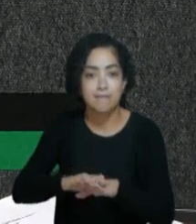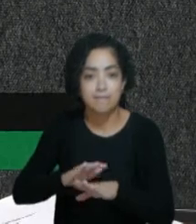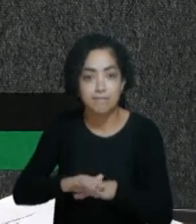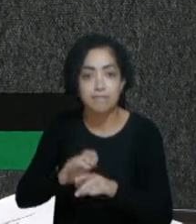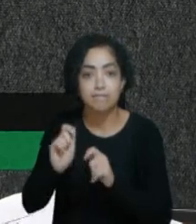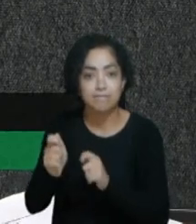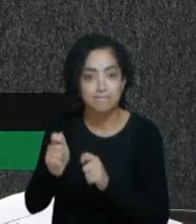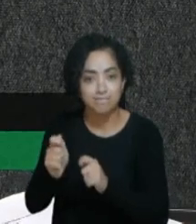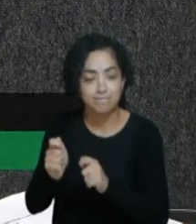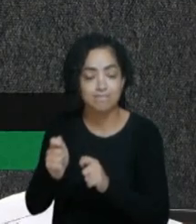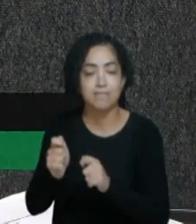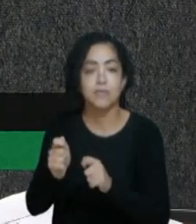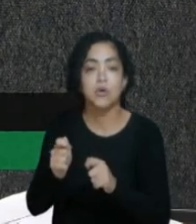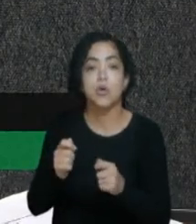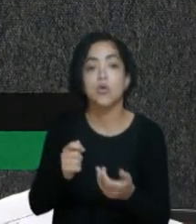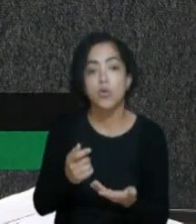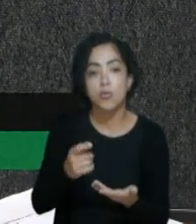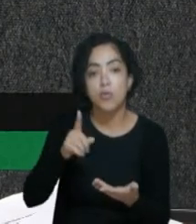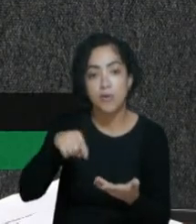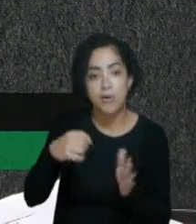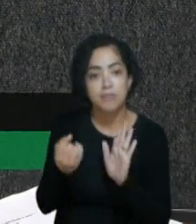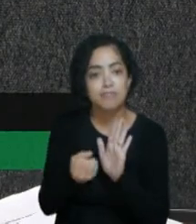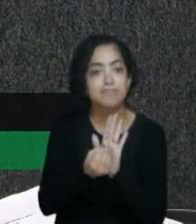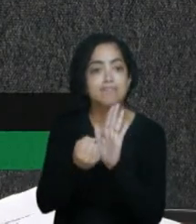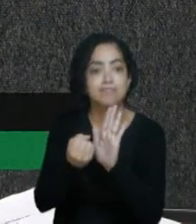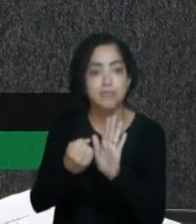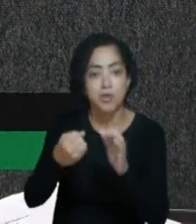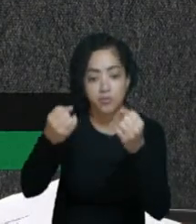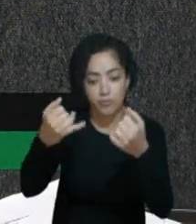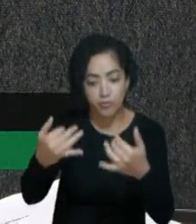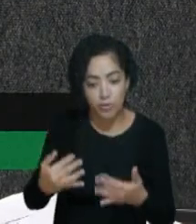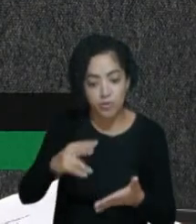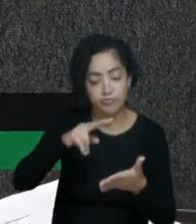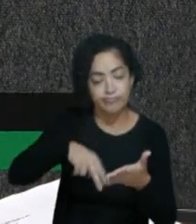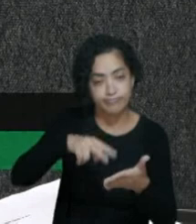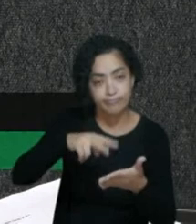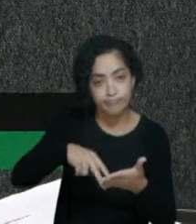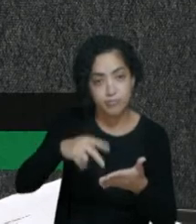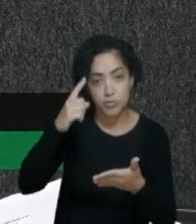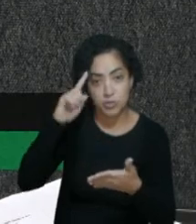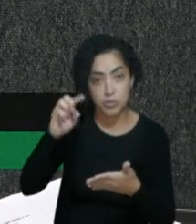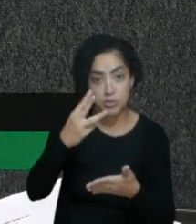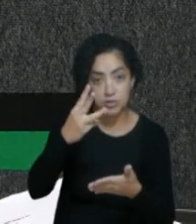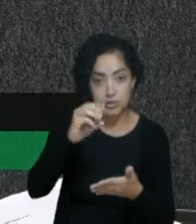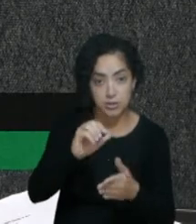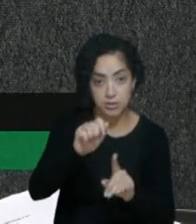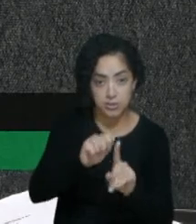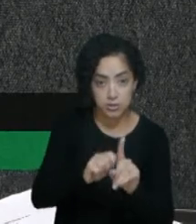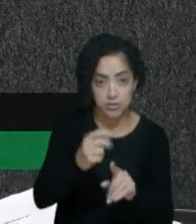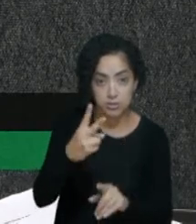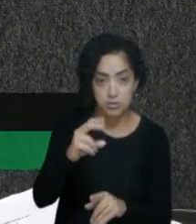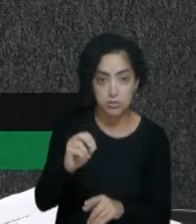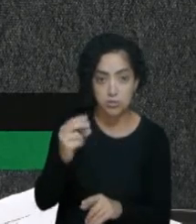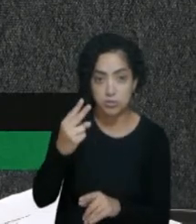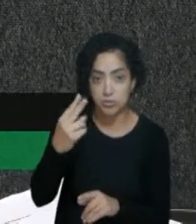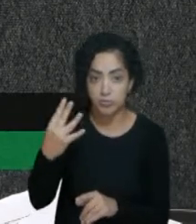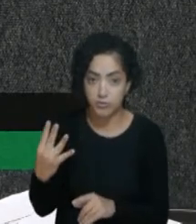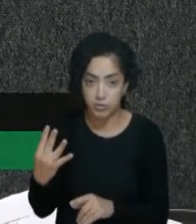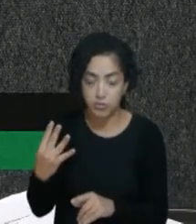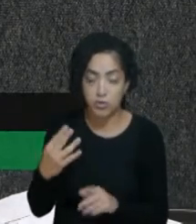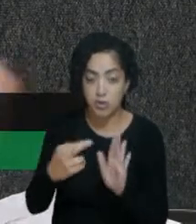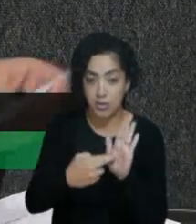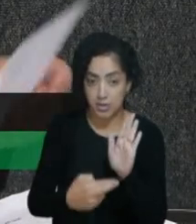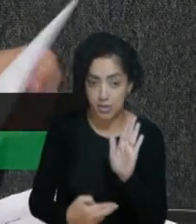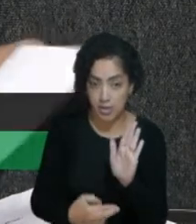cultural de Santa Catarina essa matéria foi lida em sessão plenária em 30 de Abril de 24 encaminhada a esta comissão Este é o relatório agora